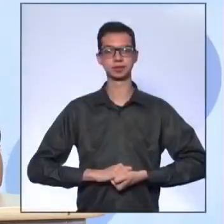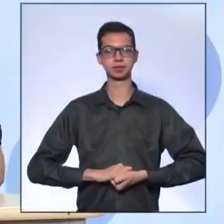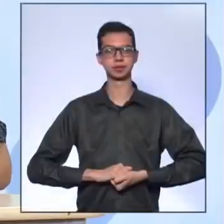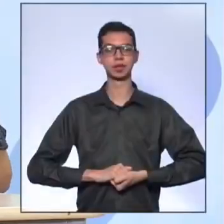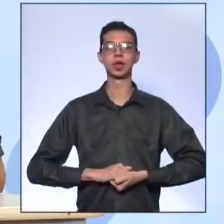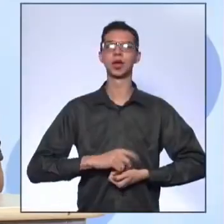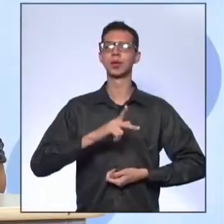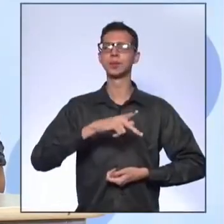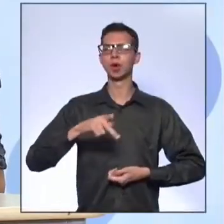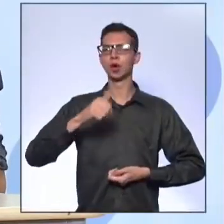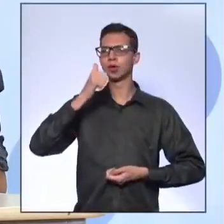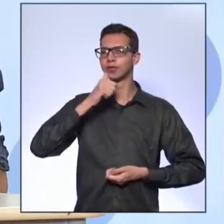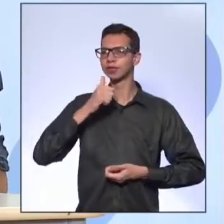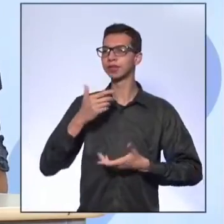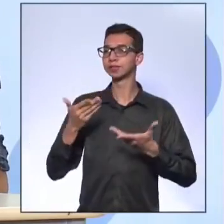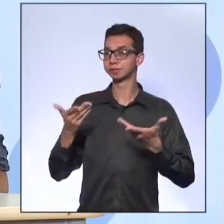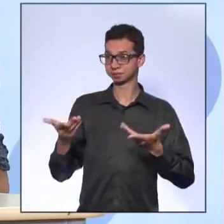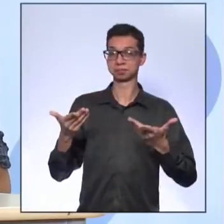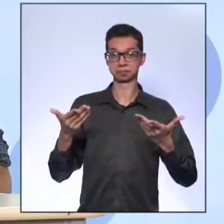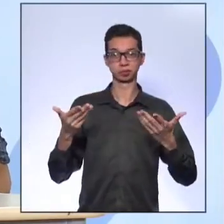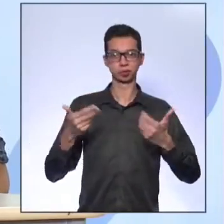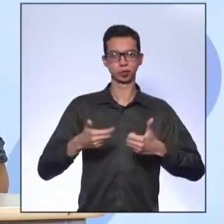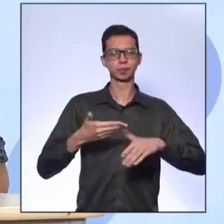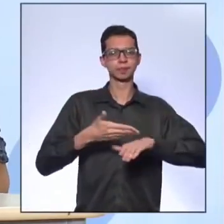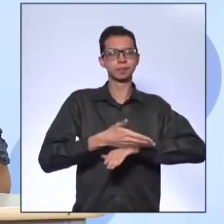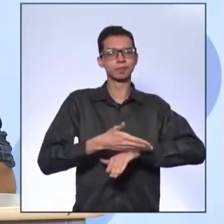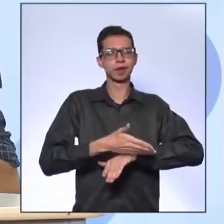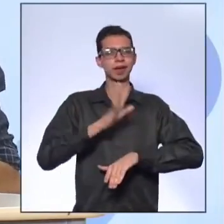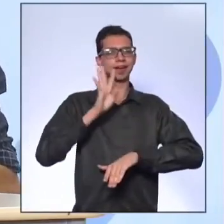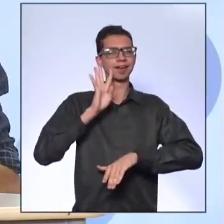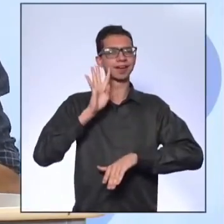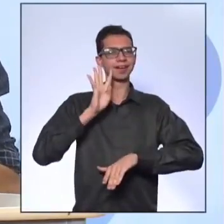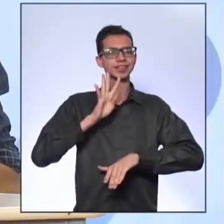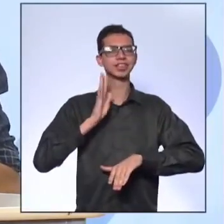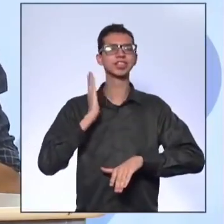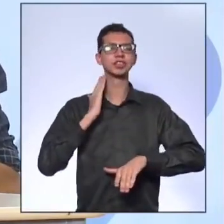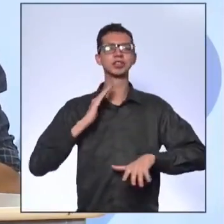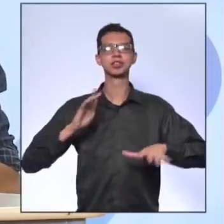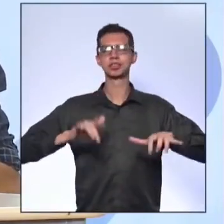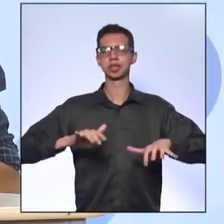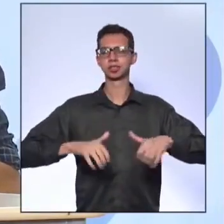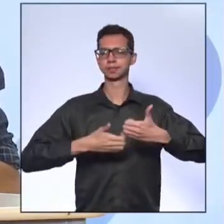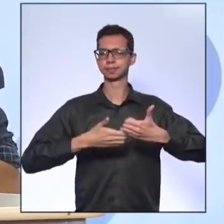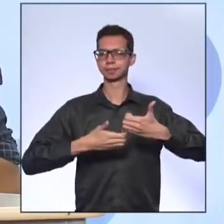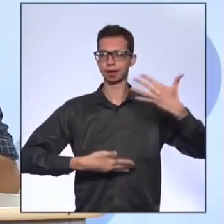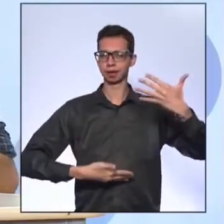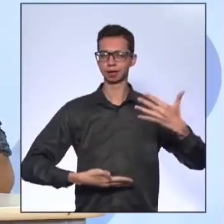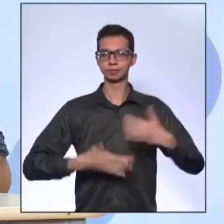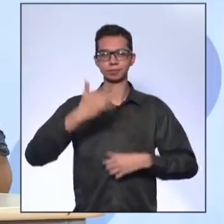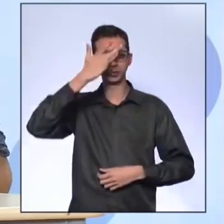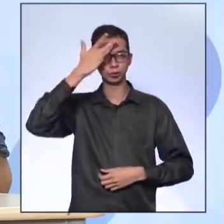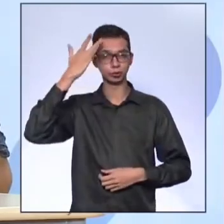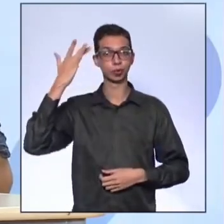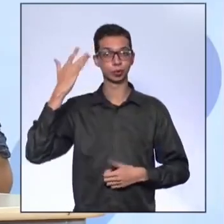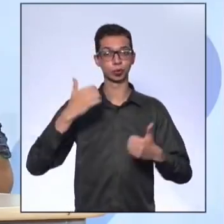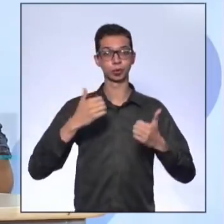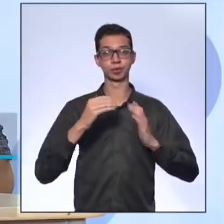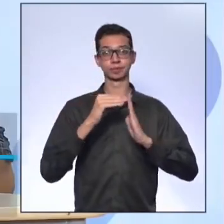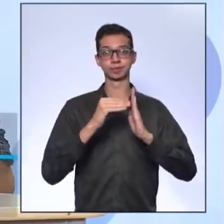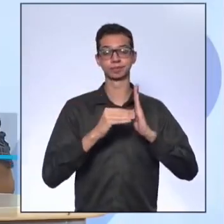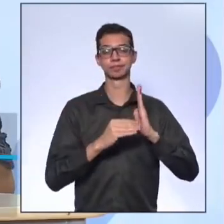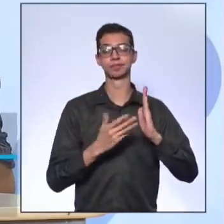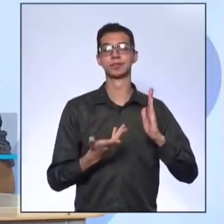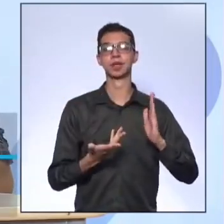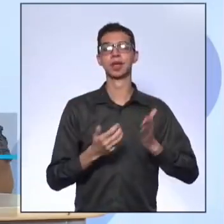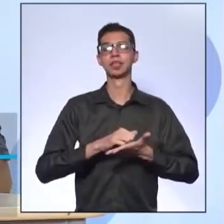professora, todo mundo participando, bastante participação aqui no chat, pessoal interagindo muito, as atividades, né,